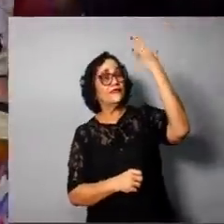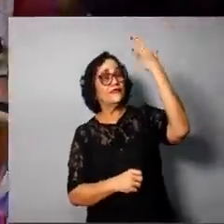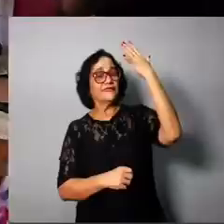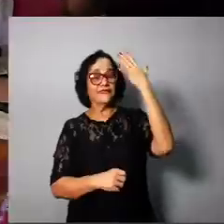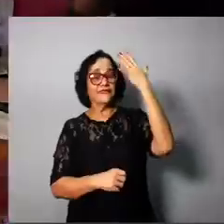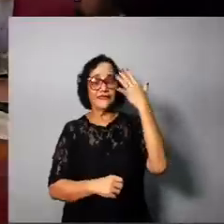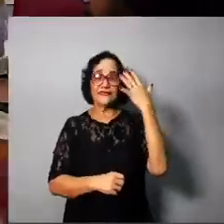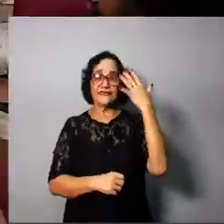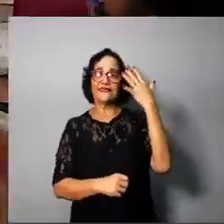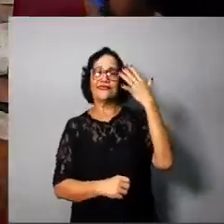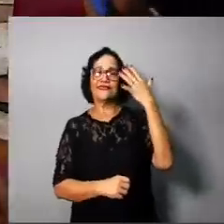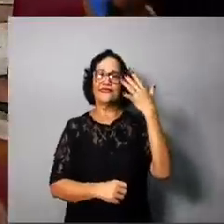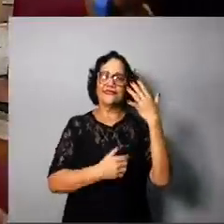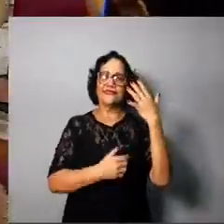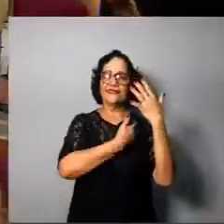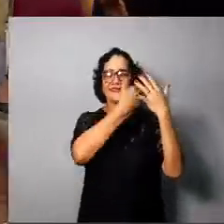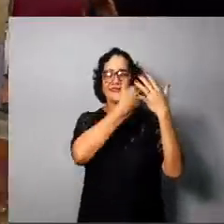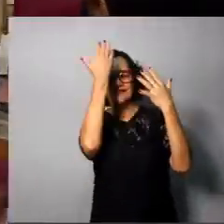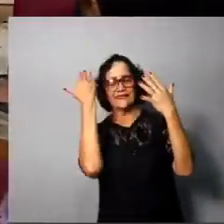luz,